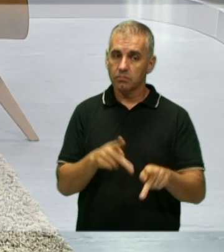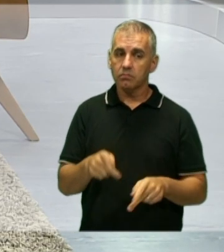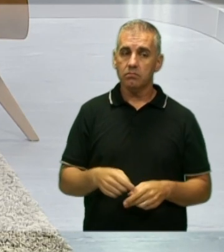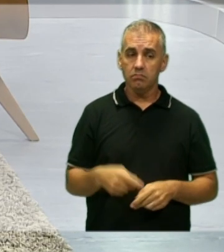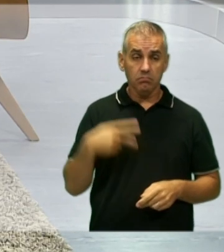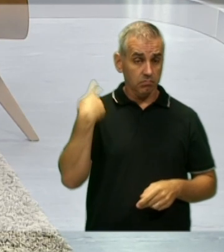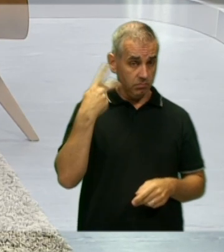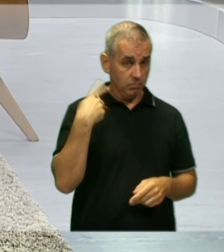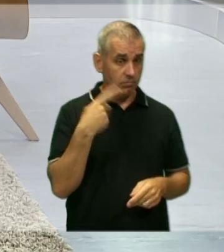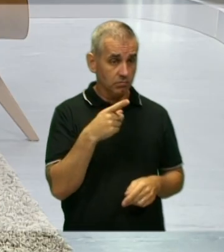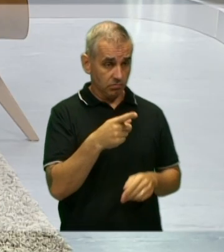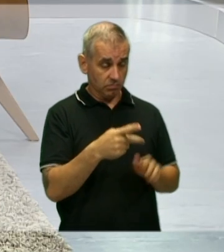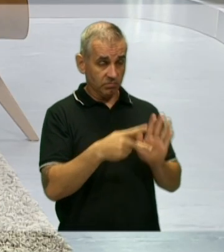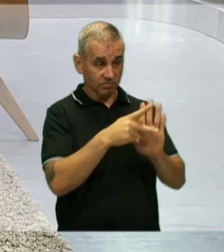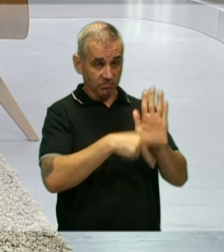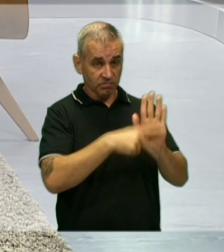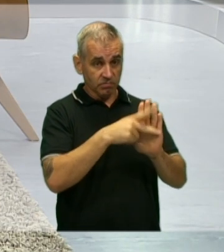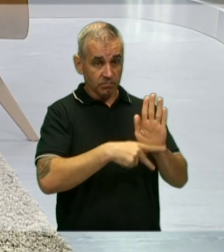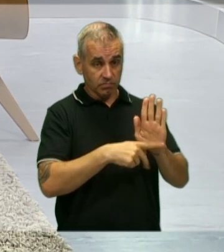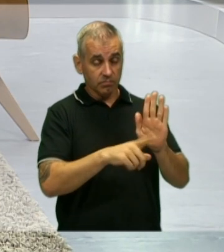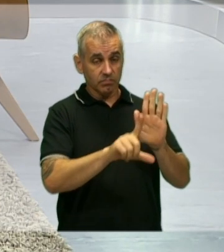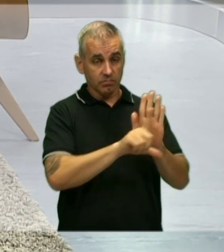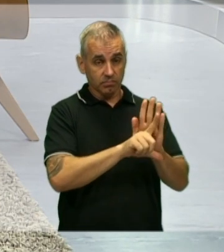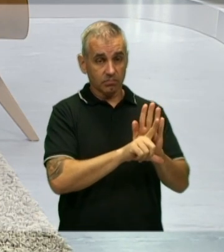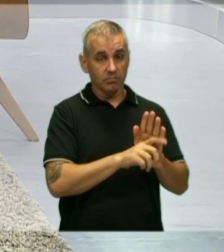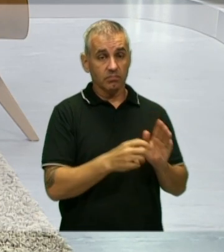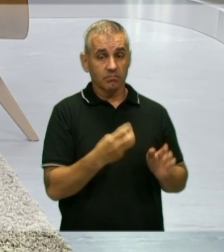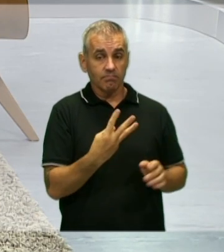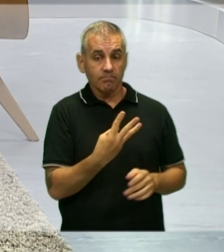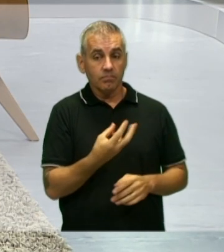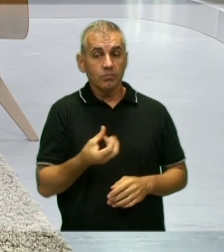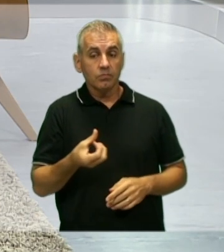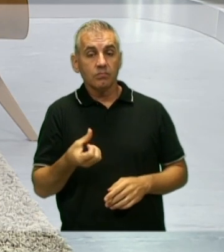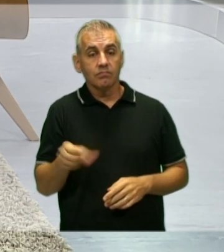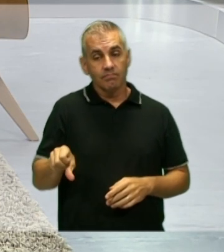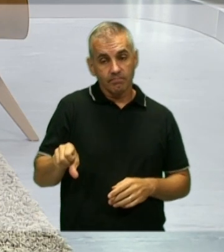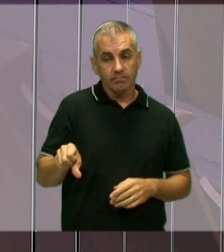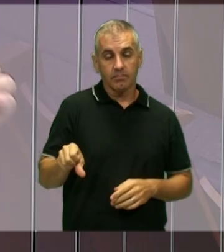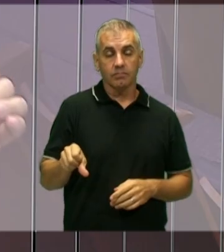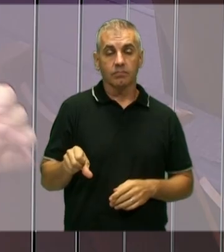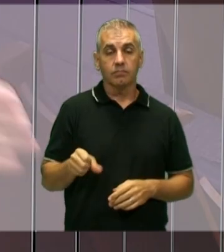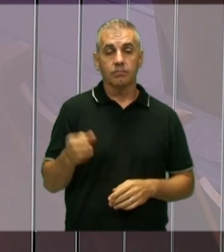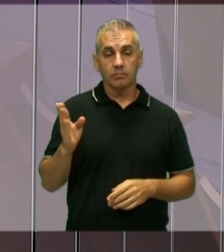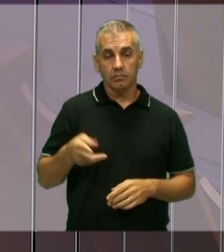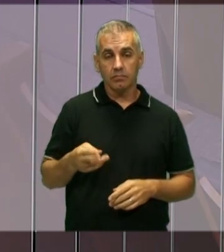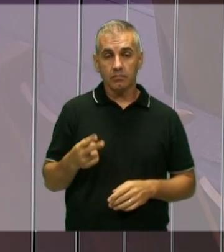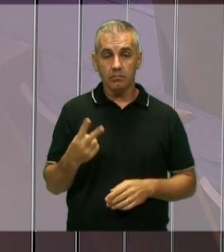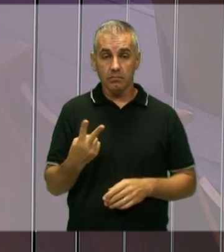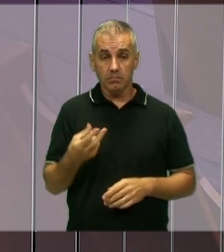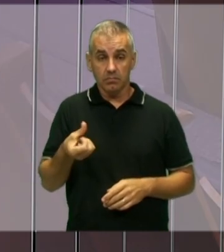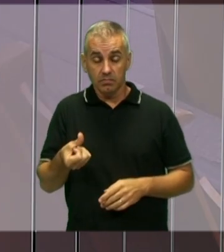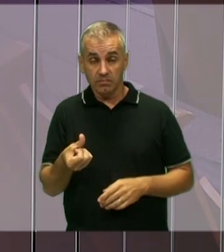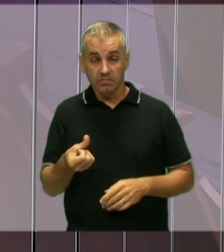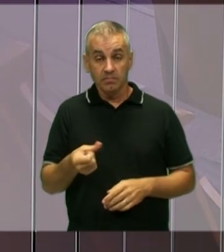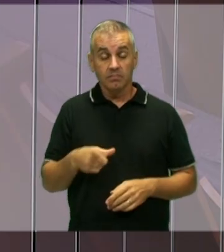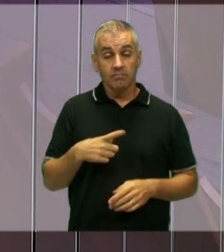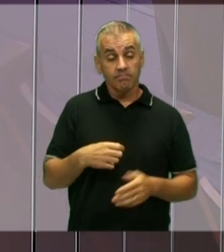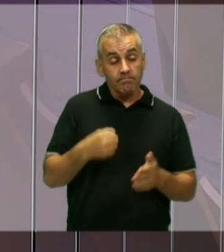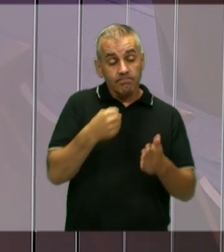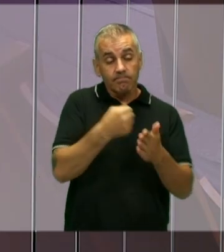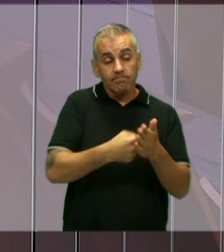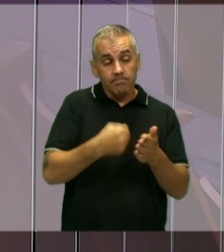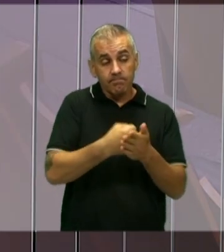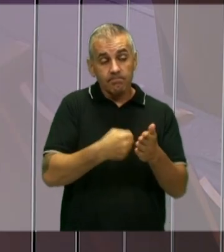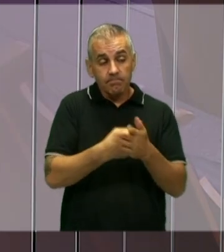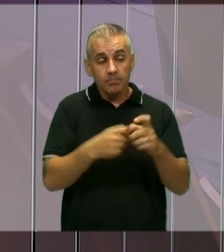do projeto de lei ordinária número 39 de 2026. Ele fala sobre a obrigatoriedade dos profissionais médicos que atendem